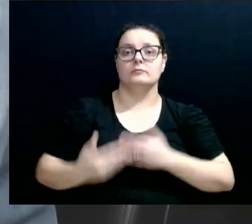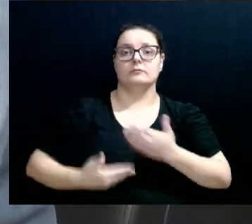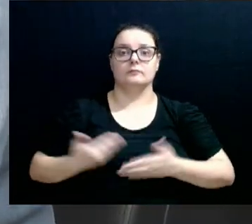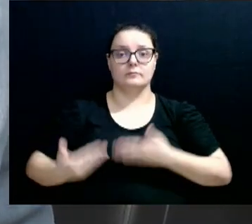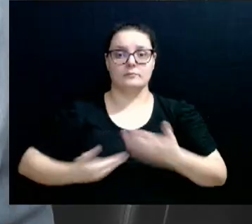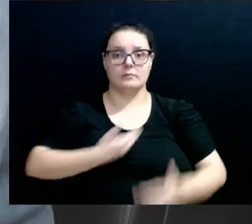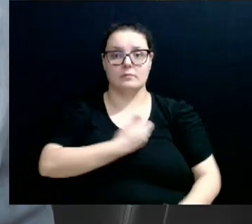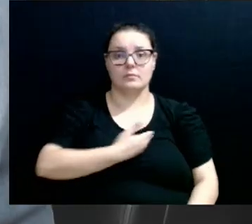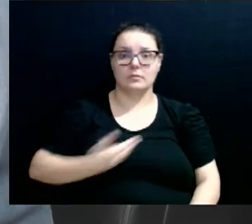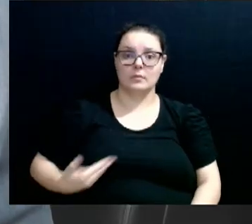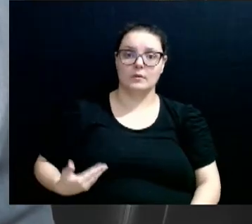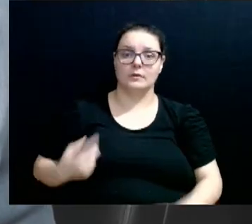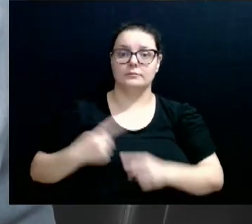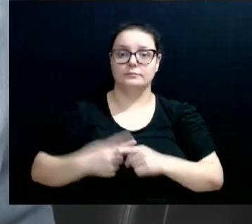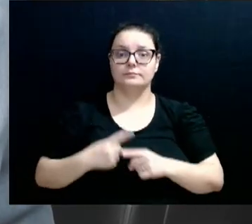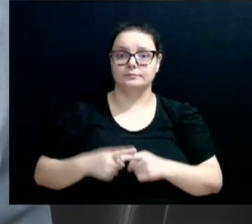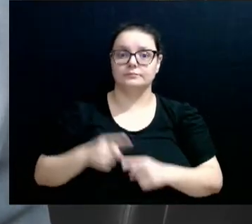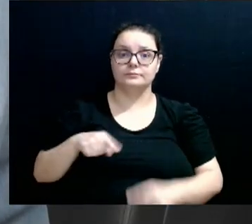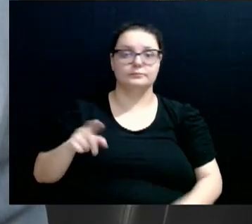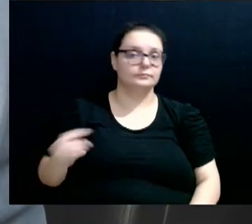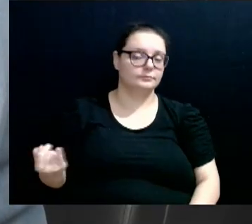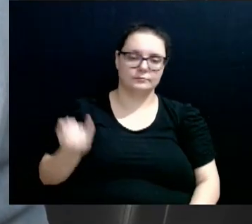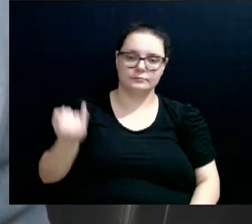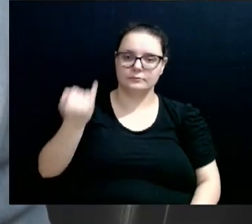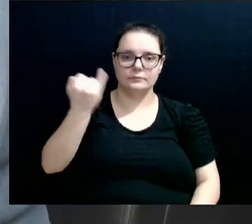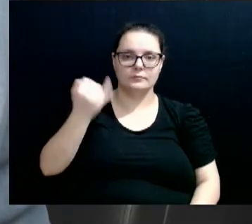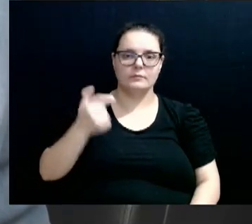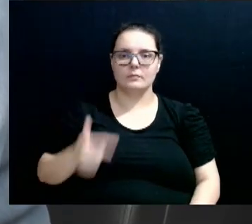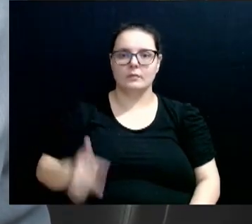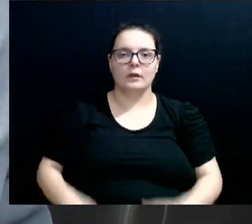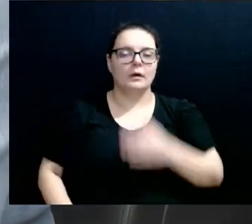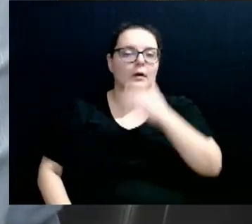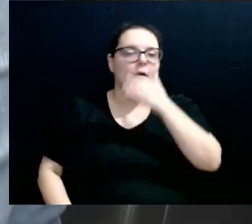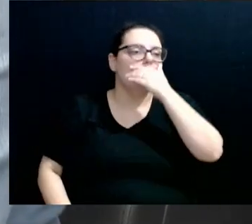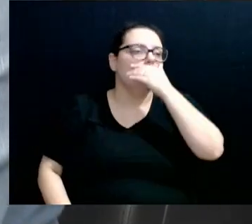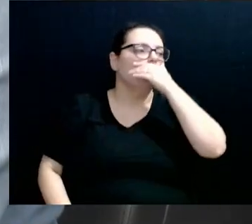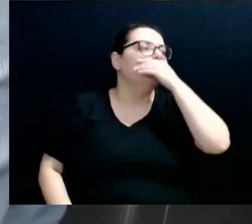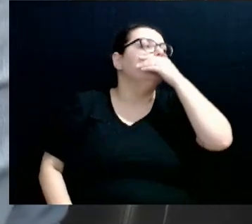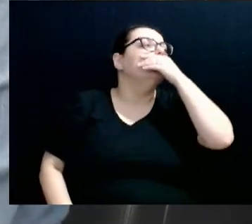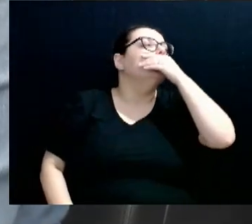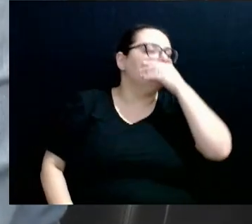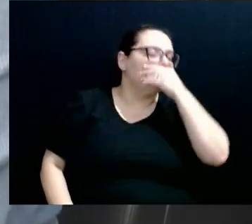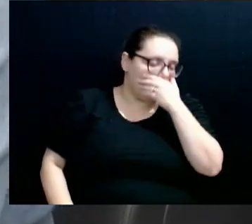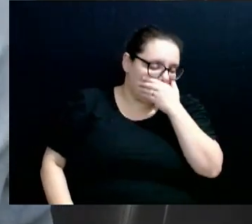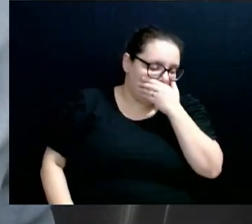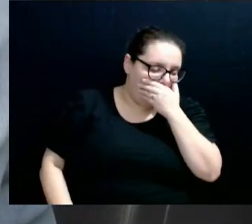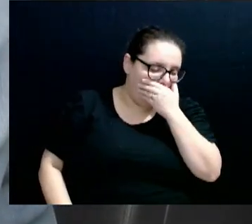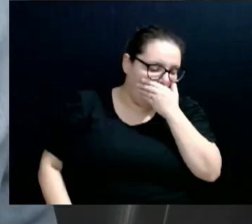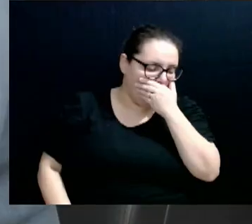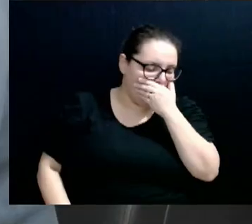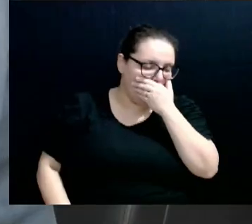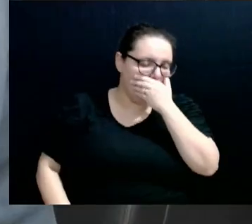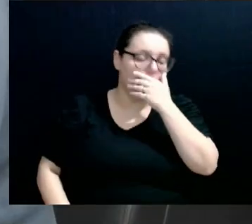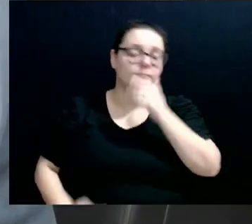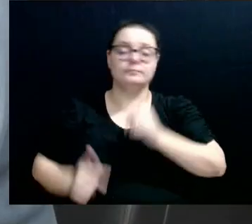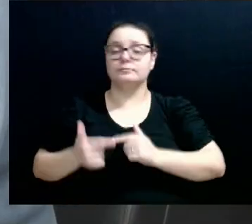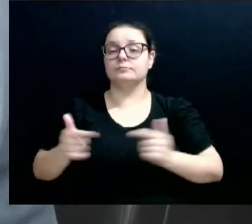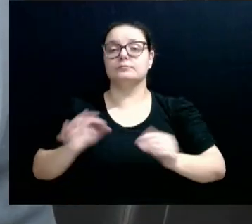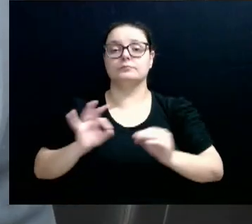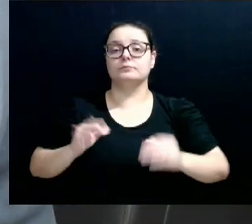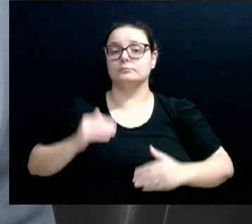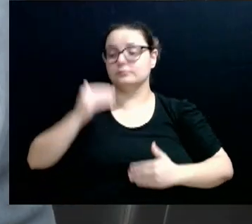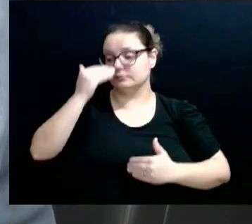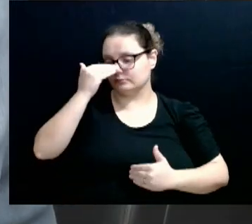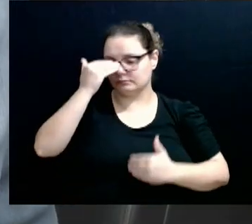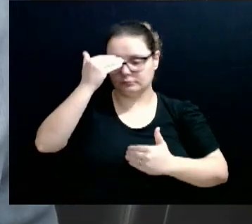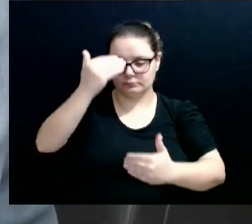porque isso é fundamental. Não tem nada que seja mais gratificante do que você se colocar a serviço, né? O